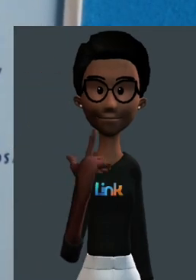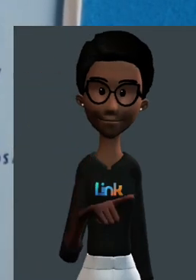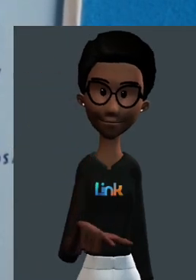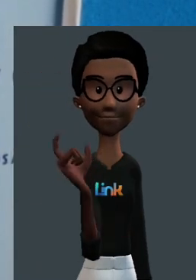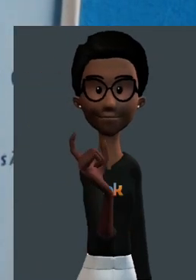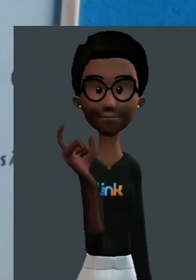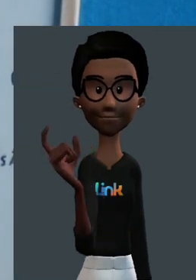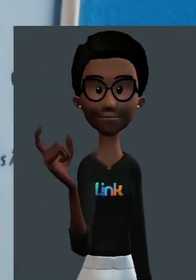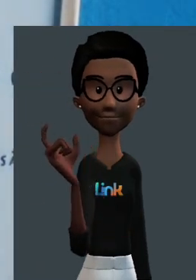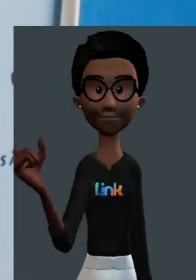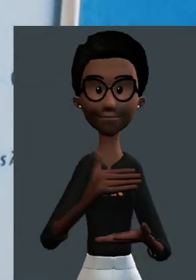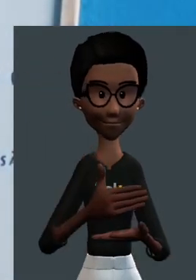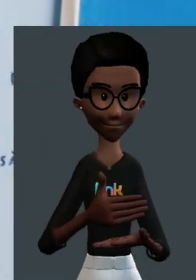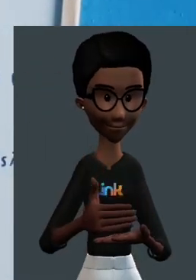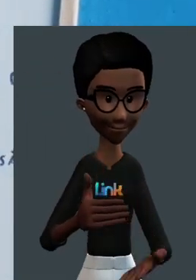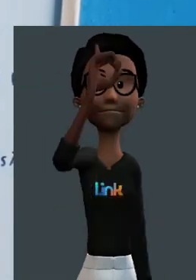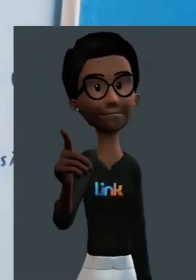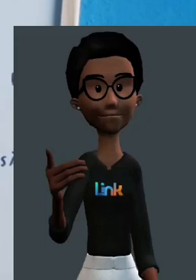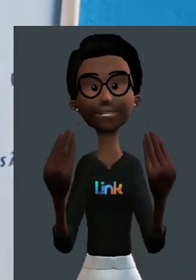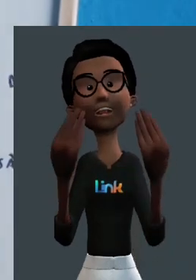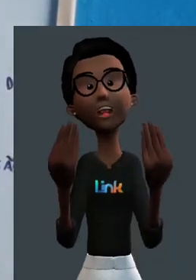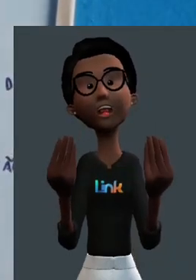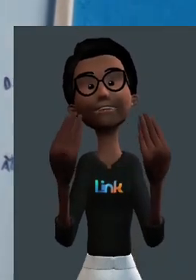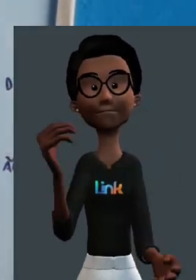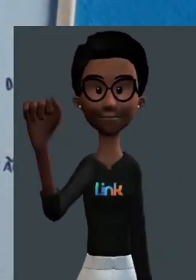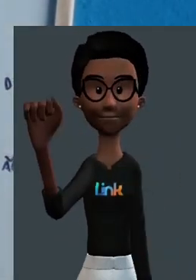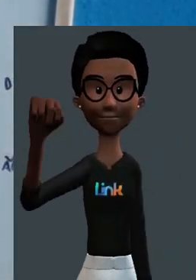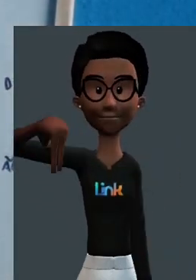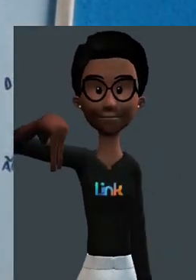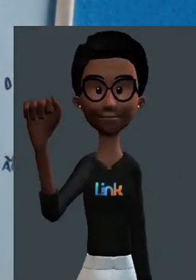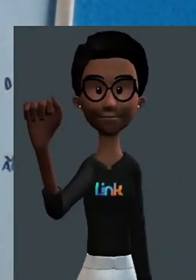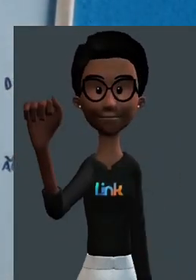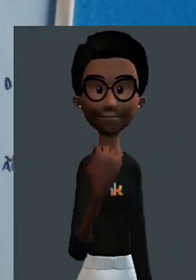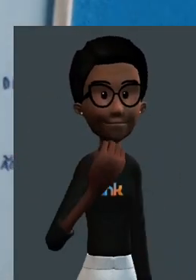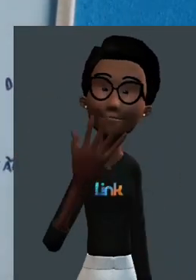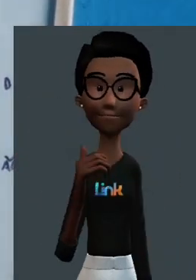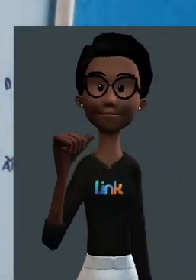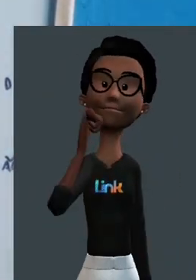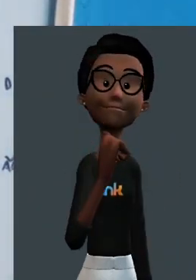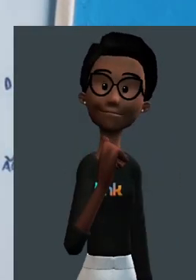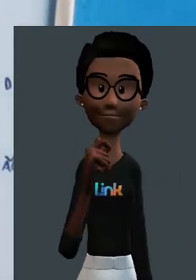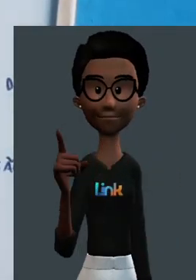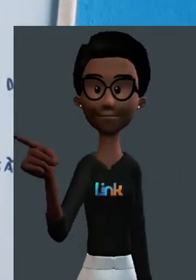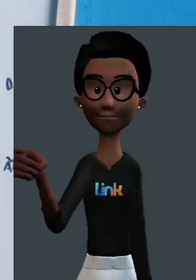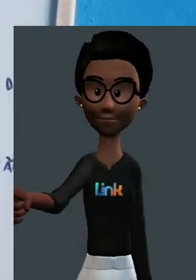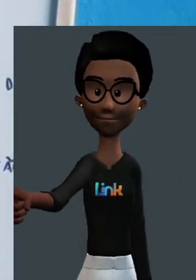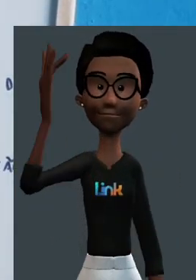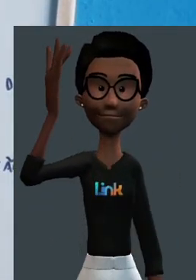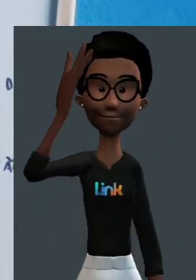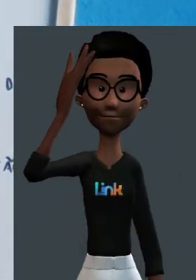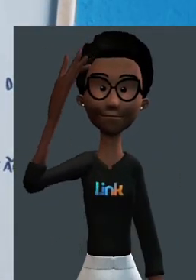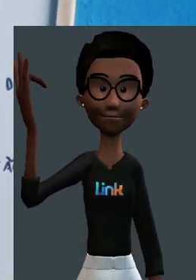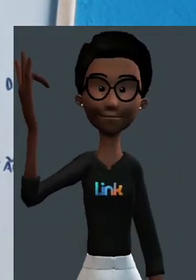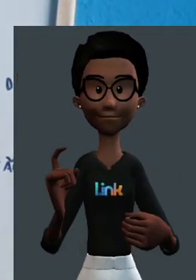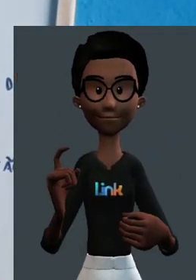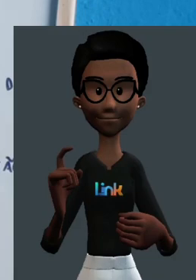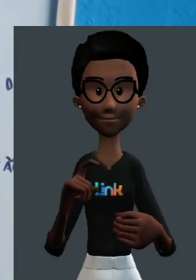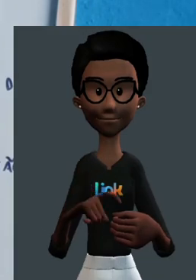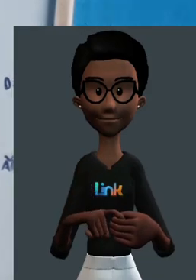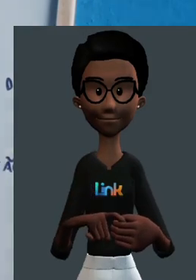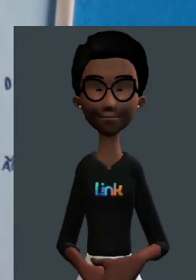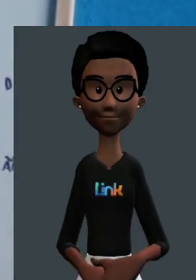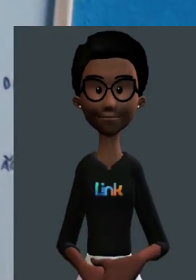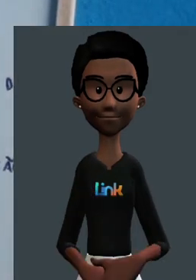não significa o suor em si pessoalmente, mas sim ele está querendo dizer que ele comprou a casa através de